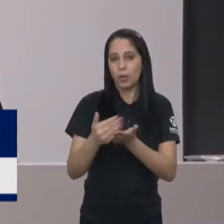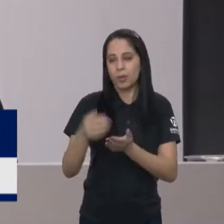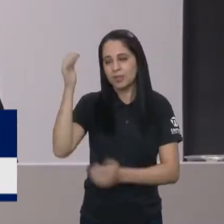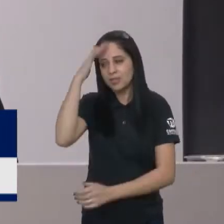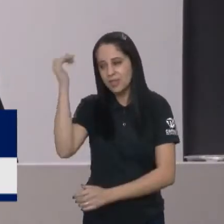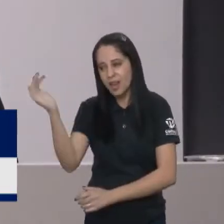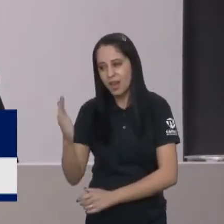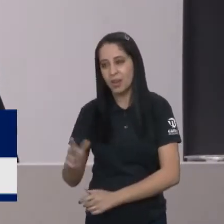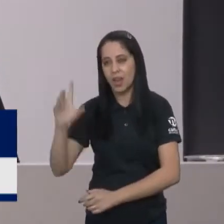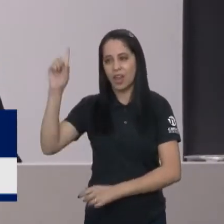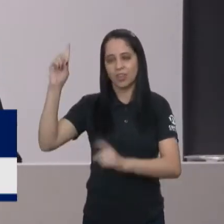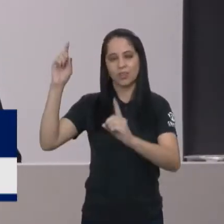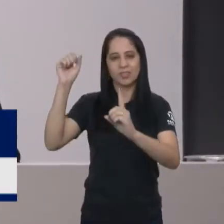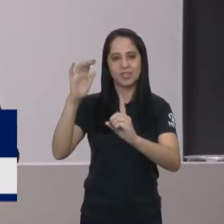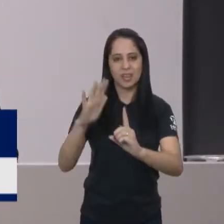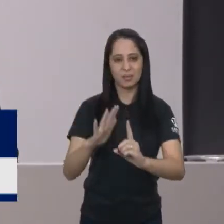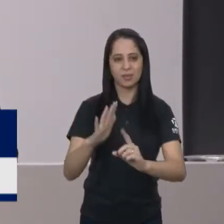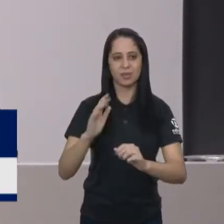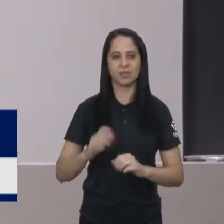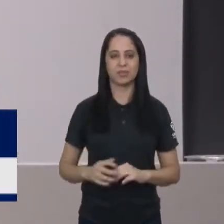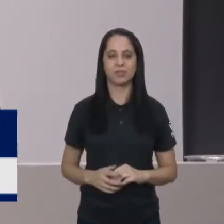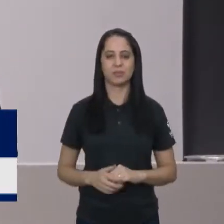presente solenidade.